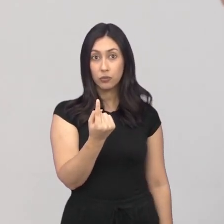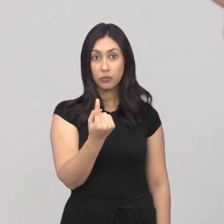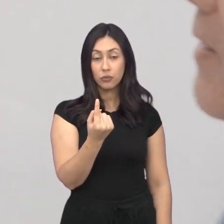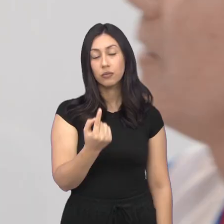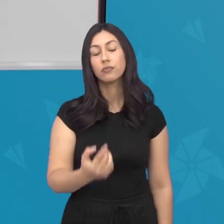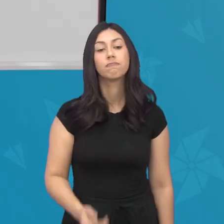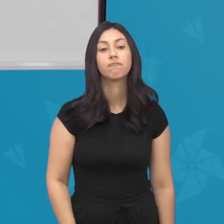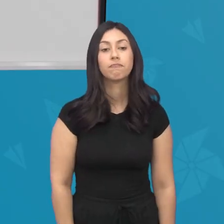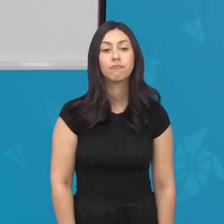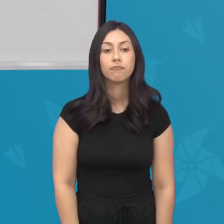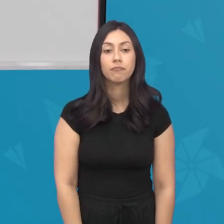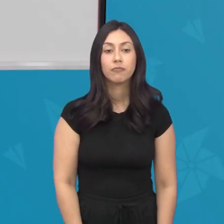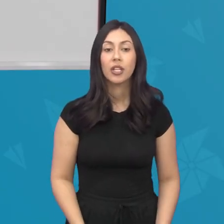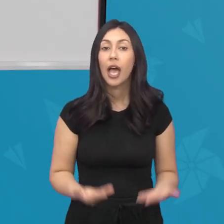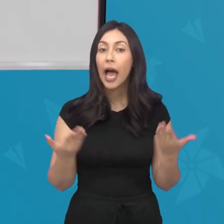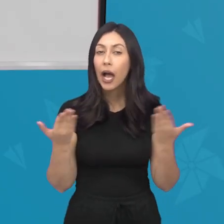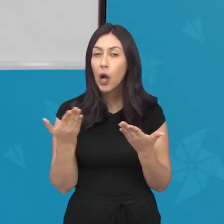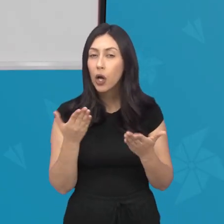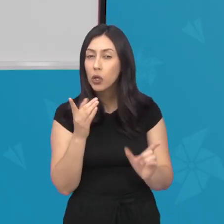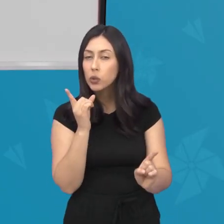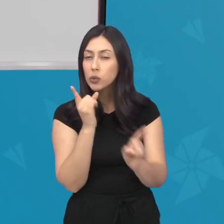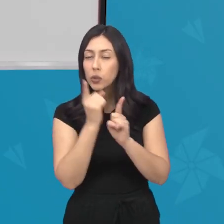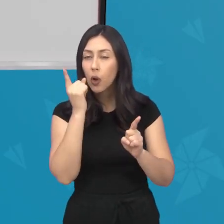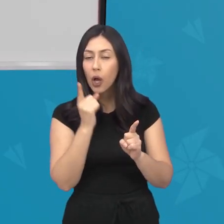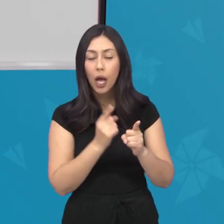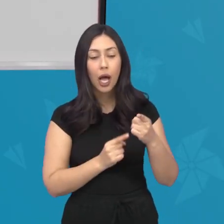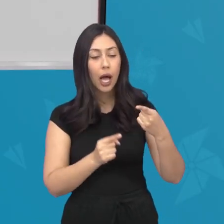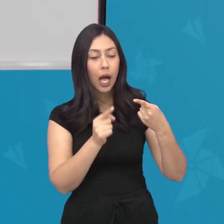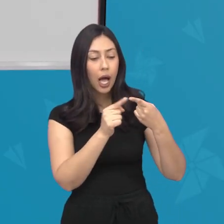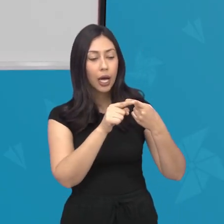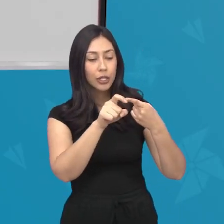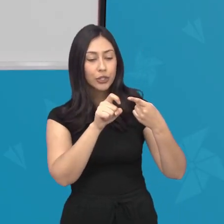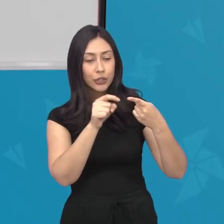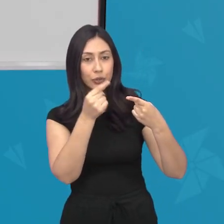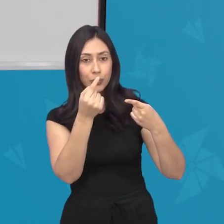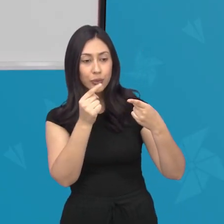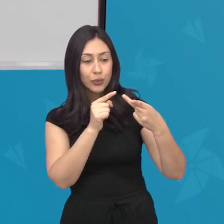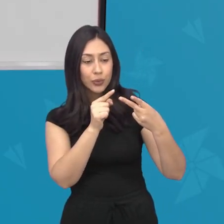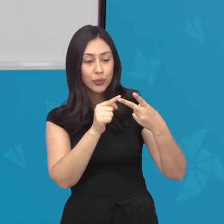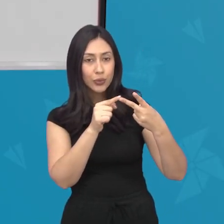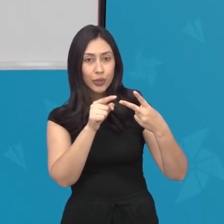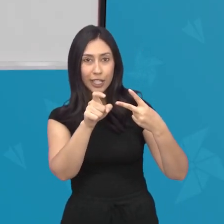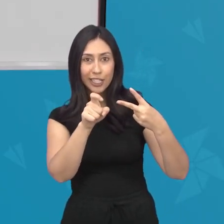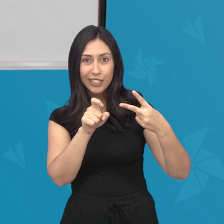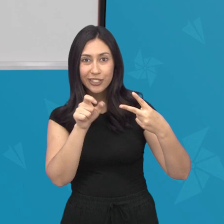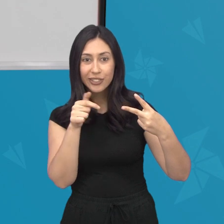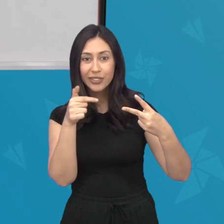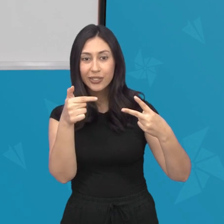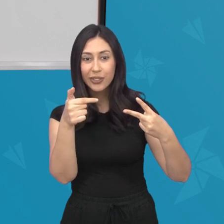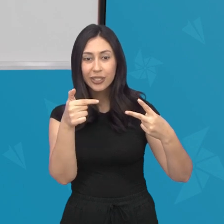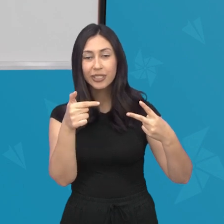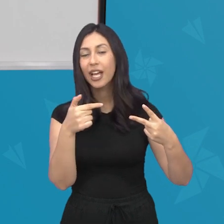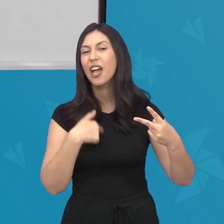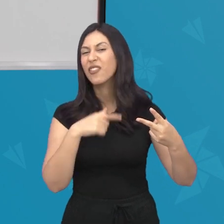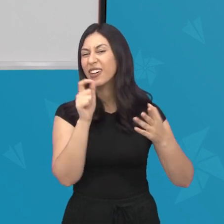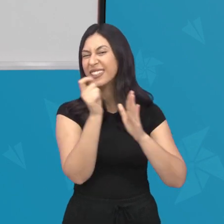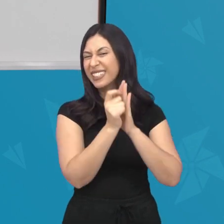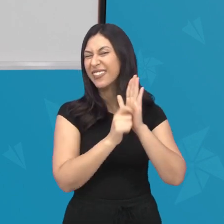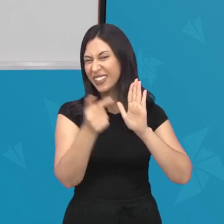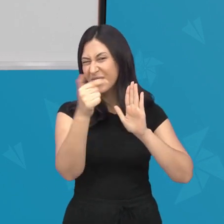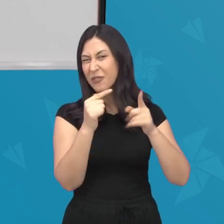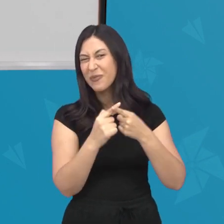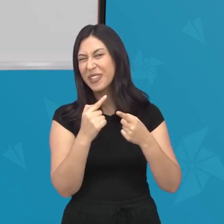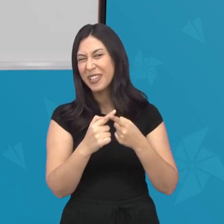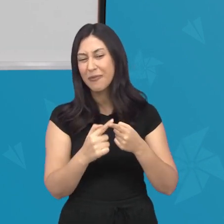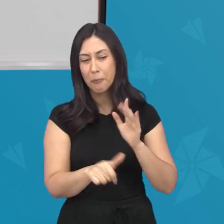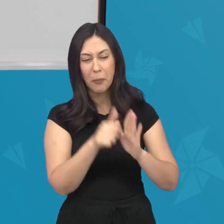Ok? Então, as raízes x1 e x2... Vou escrever de novo aqui que